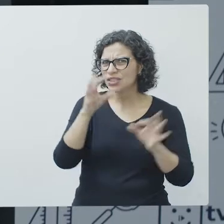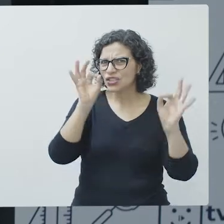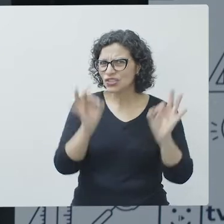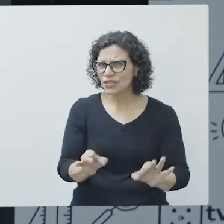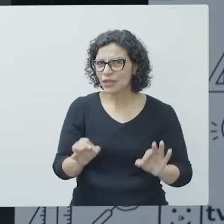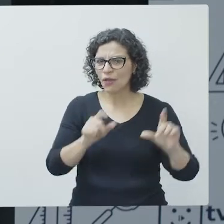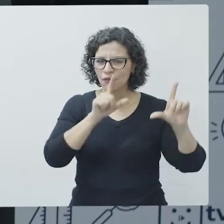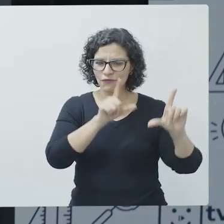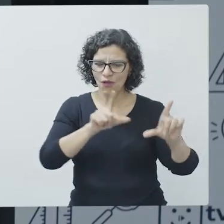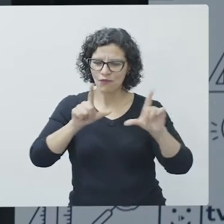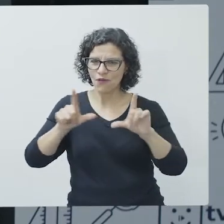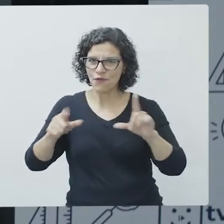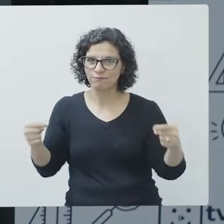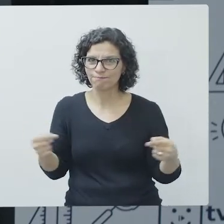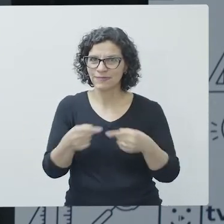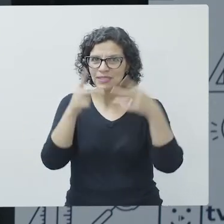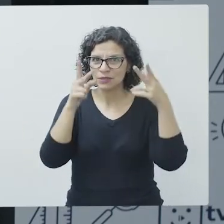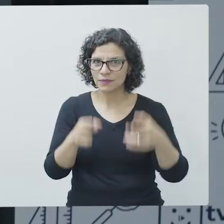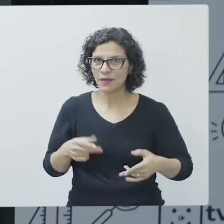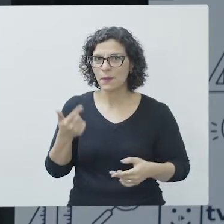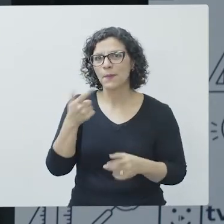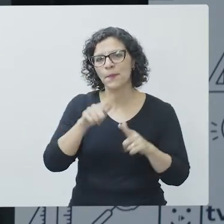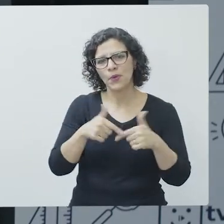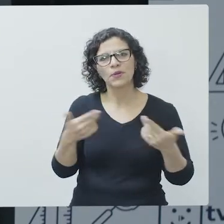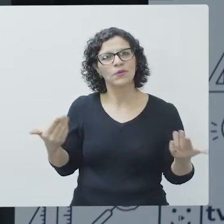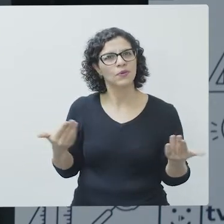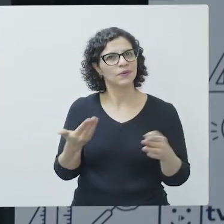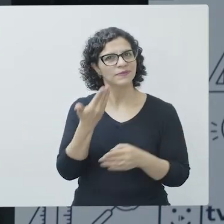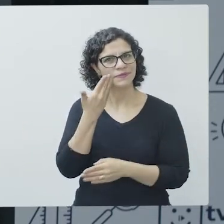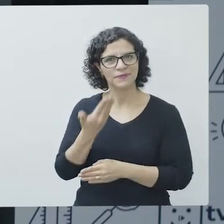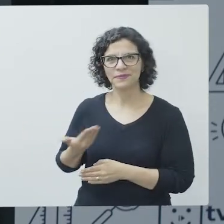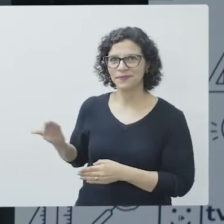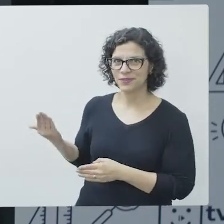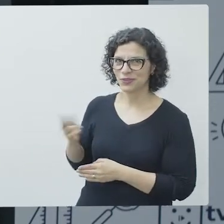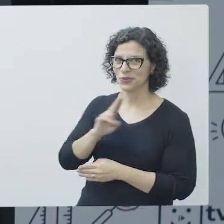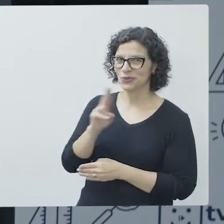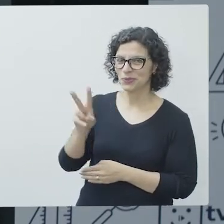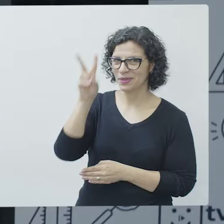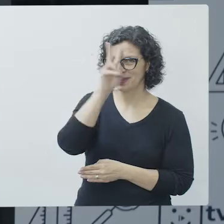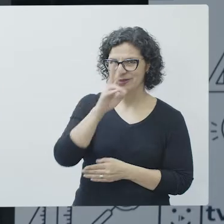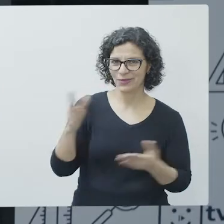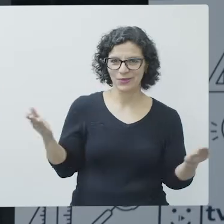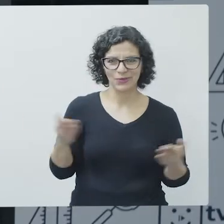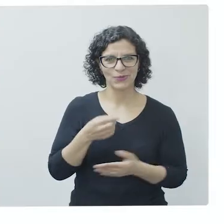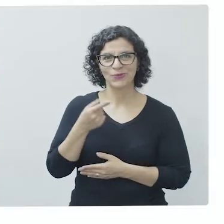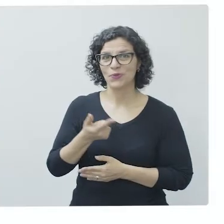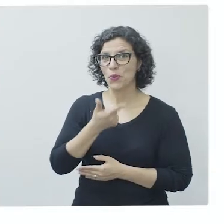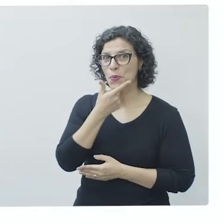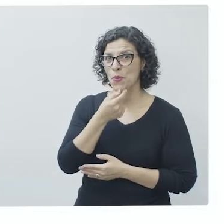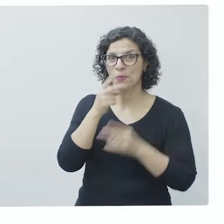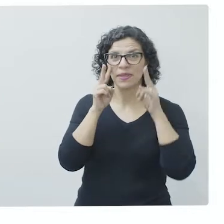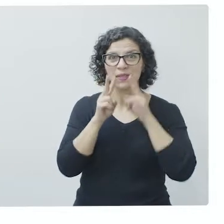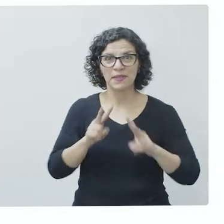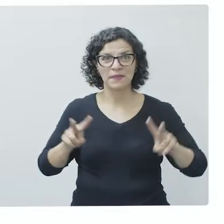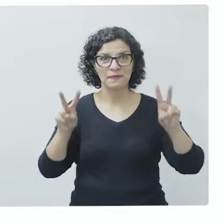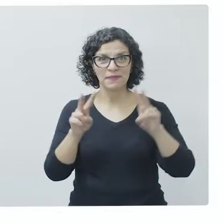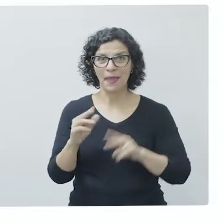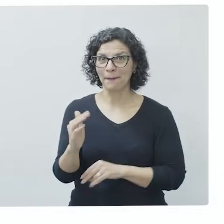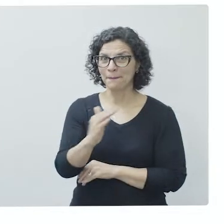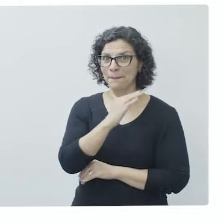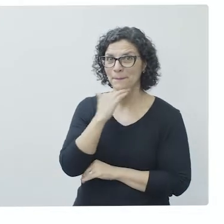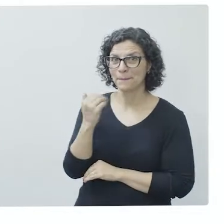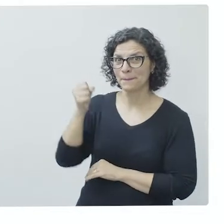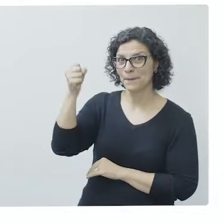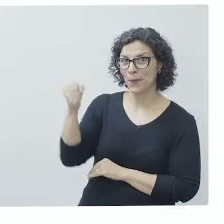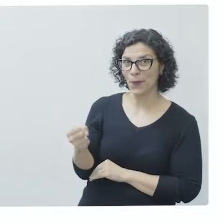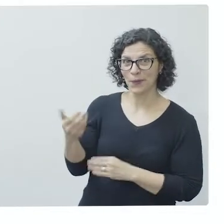com essas três imagens? Por isso, eu trago para vocês o nome do nosso conto de hoje, que é O Homem que Enxergava